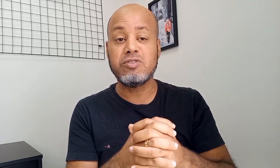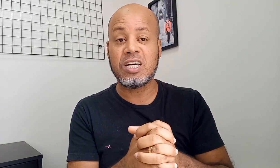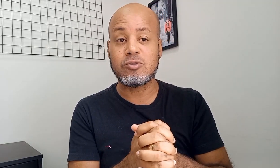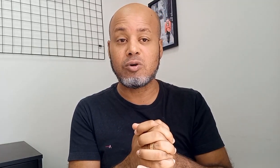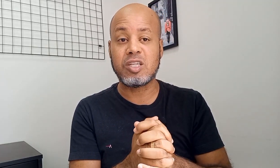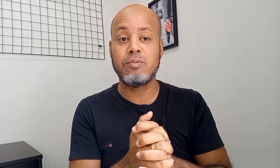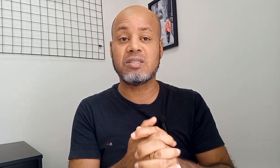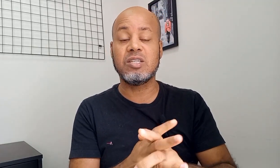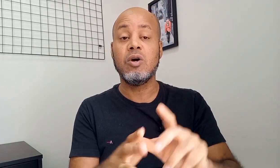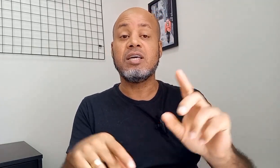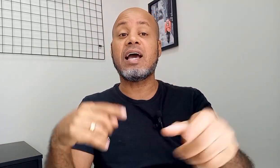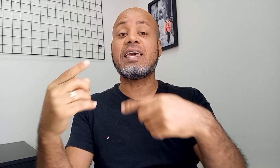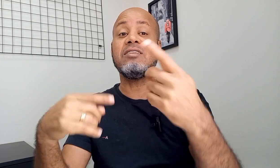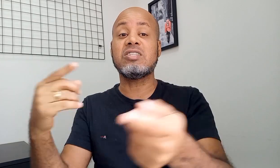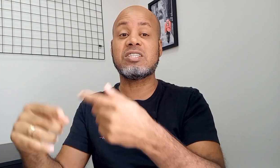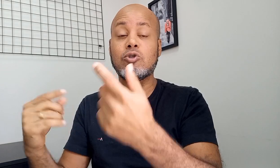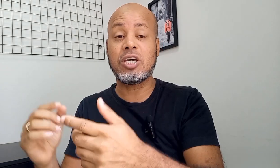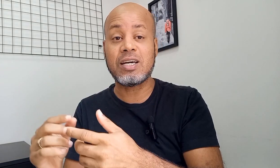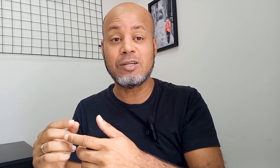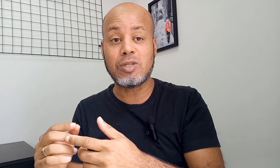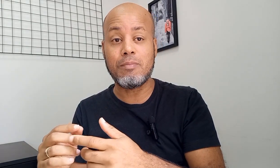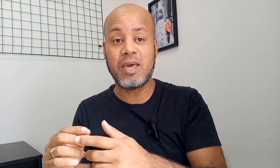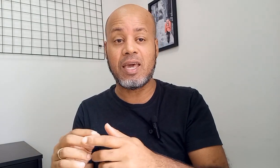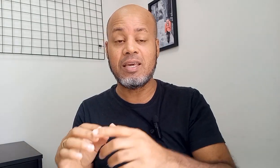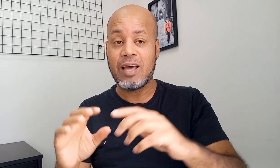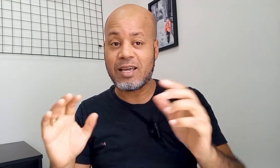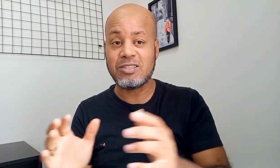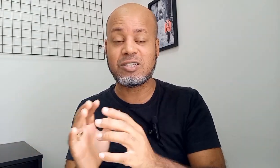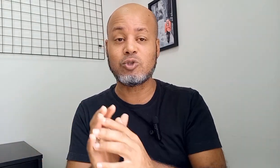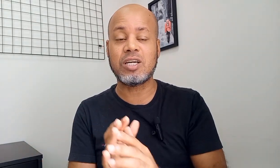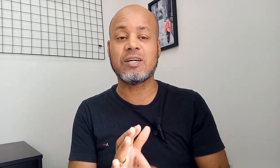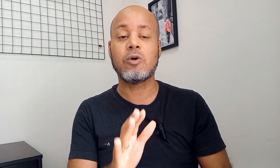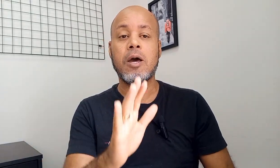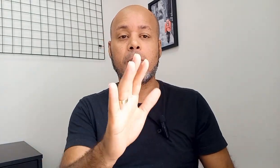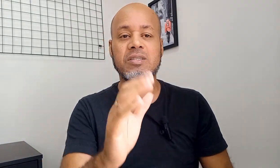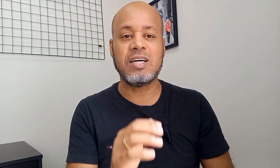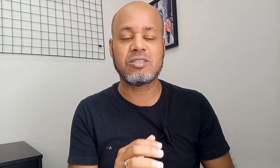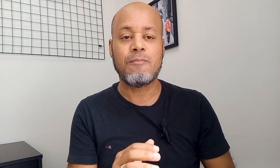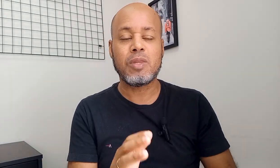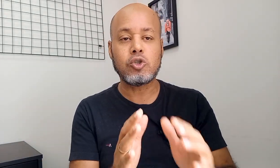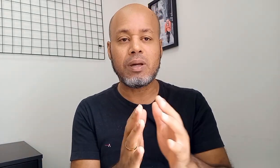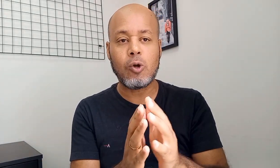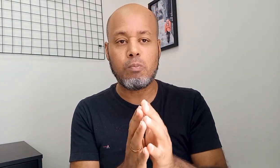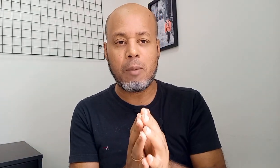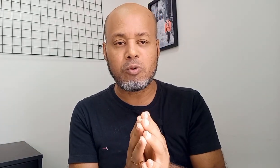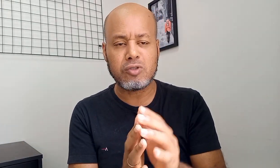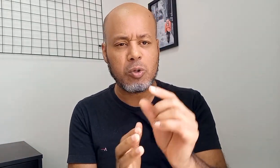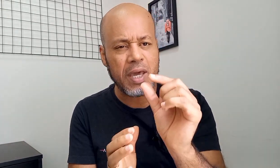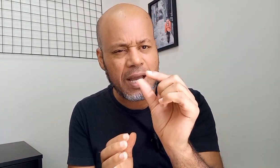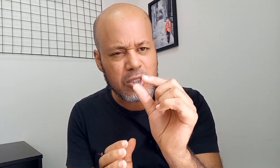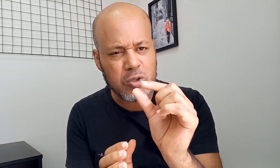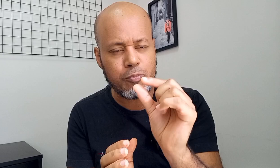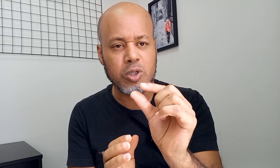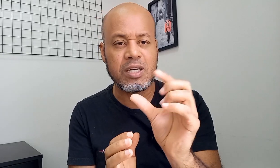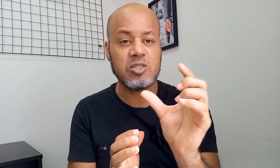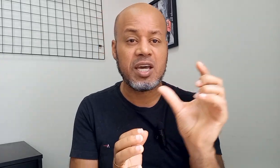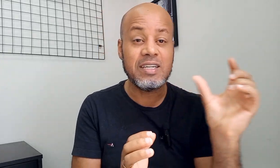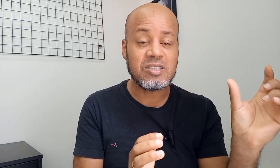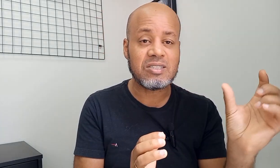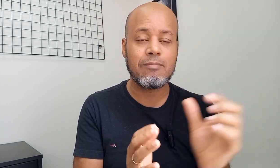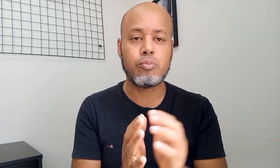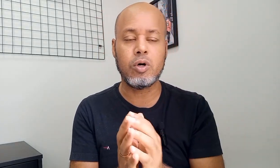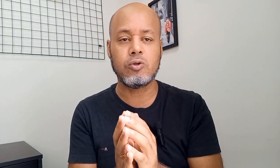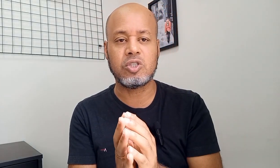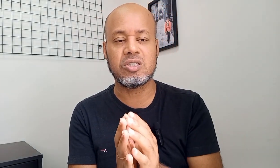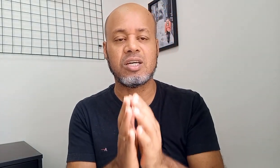todos os beneficiários do Auxílio Brasil e aqueles que estão chegando também, hein? Aqueles que estão chegando. Mas antes, deixa eu bater um papo com você, um recadinho importante